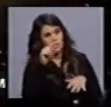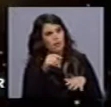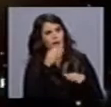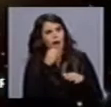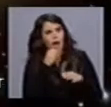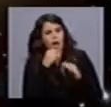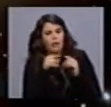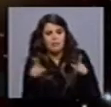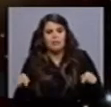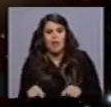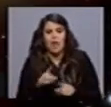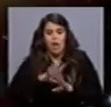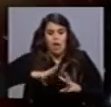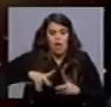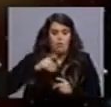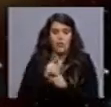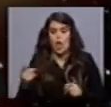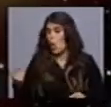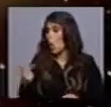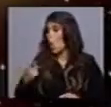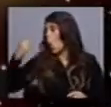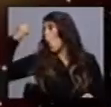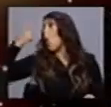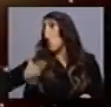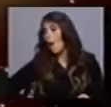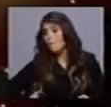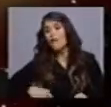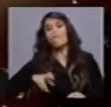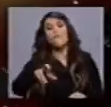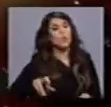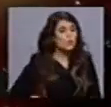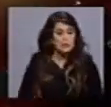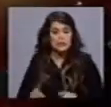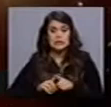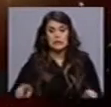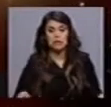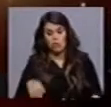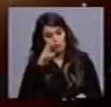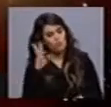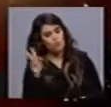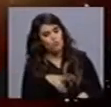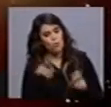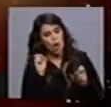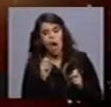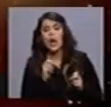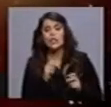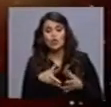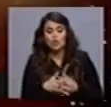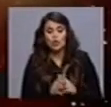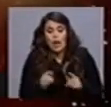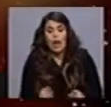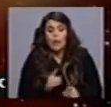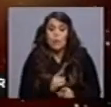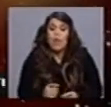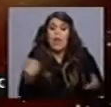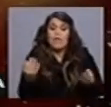nós temos dois corpos que têm velocidades diferentes, nós encontramos este tipo de estruturas. E, portanto, aquilo de